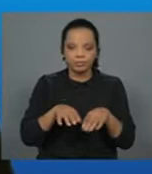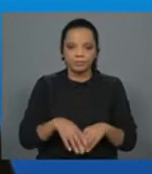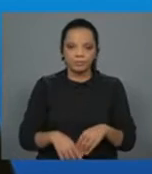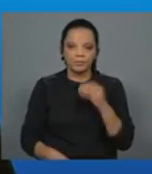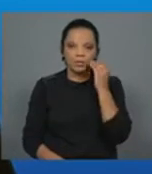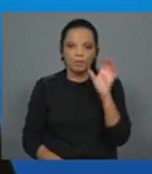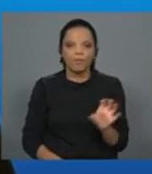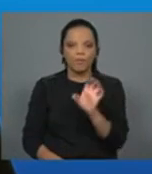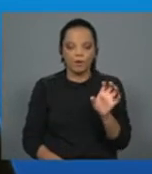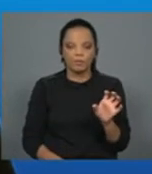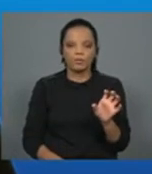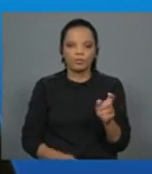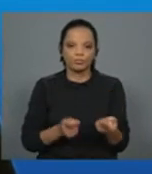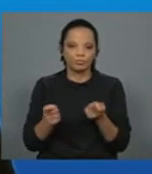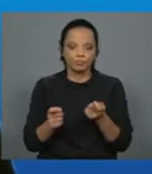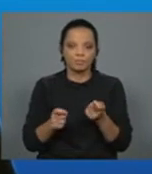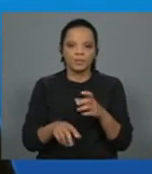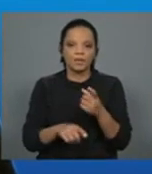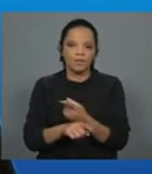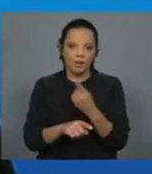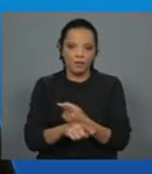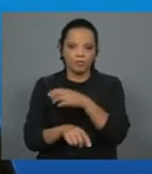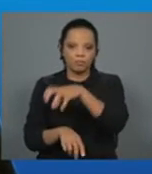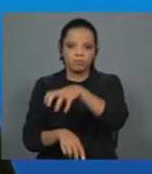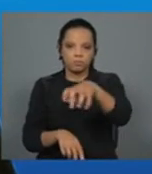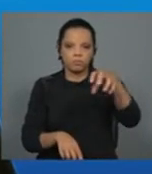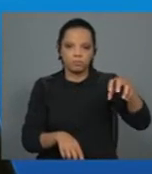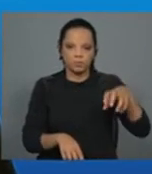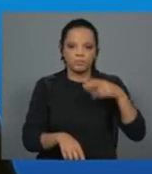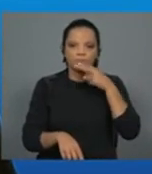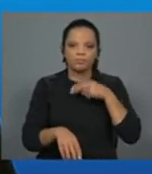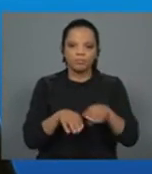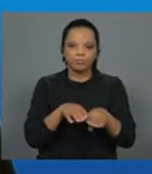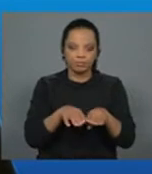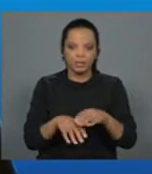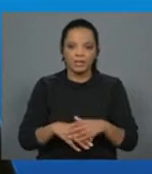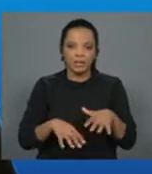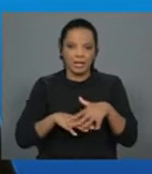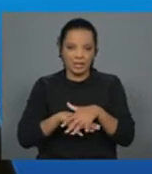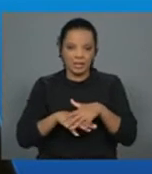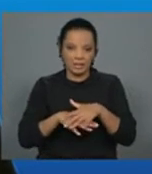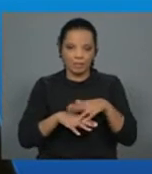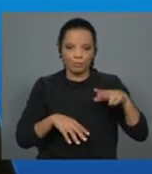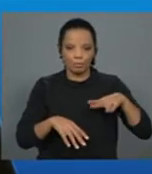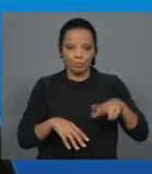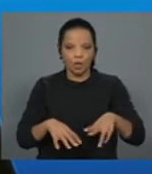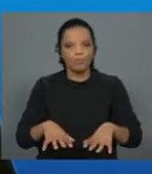coordenados de estações sísmicas. A rede sísmica em Portugal desenvolveu-se